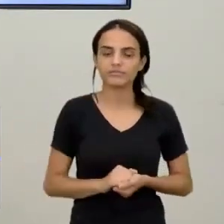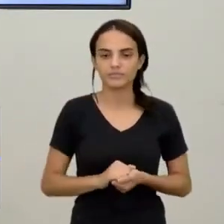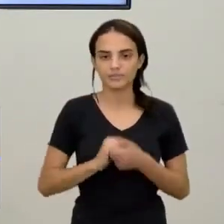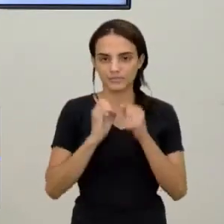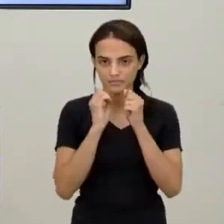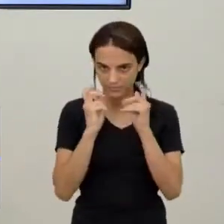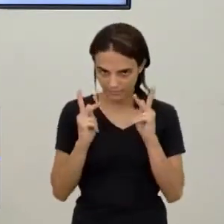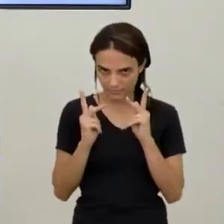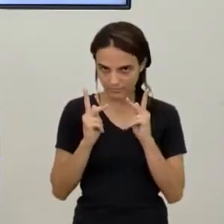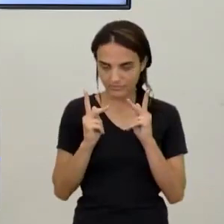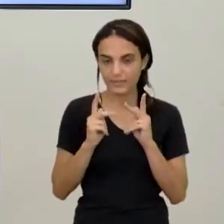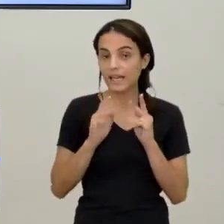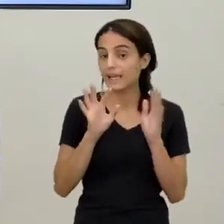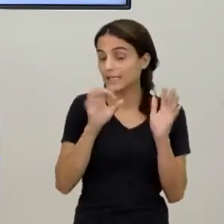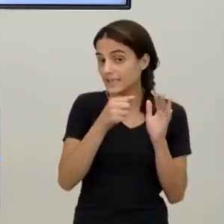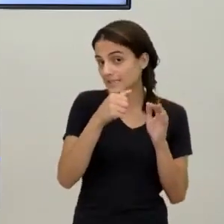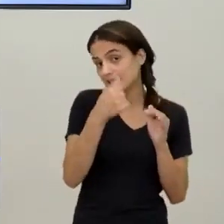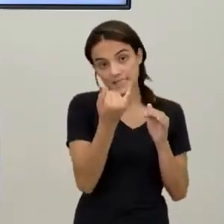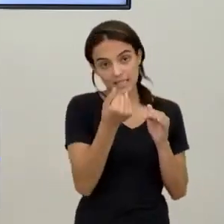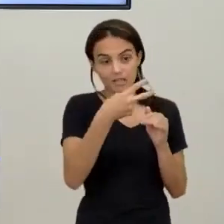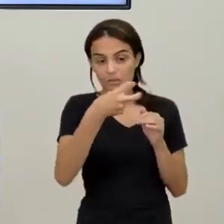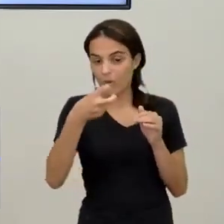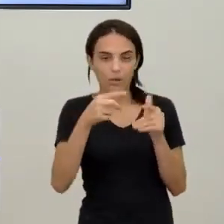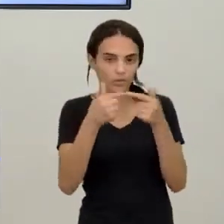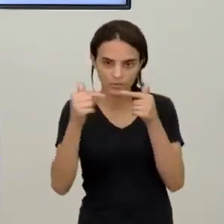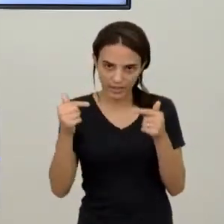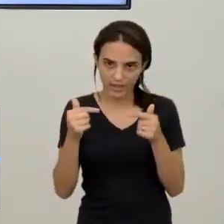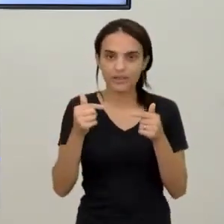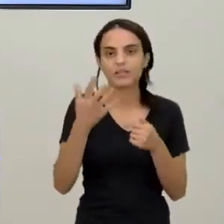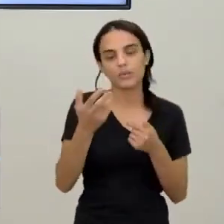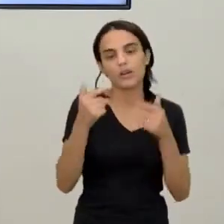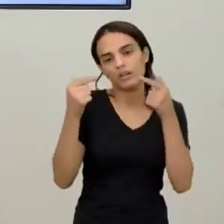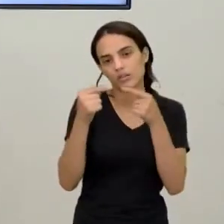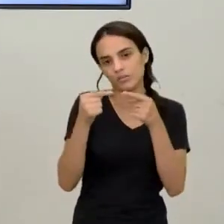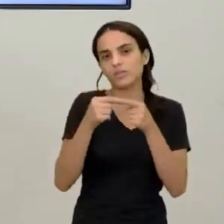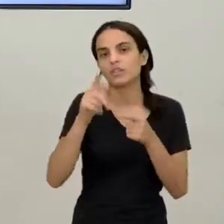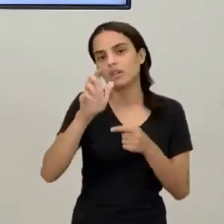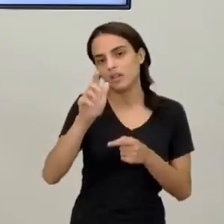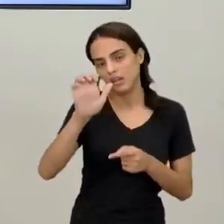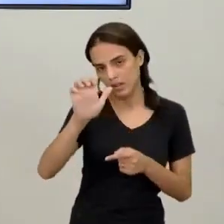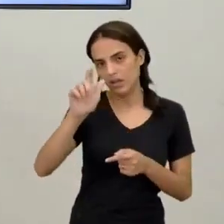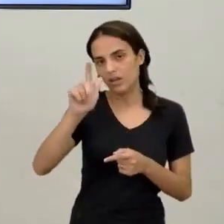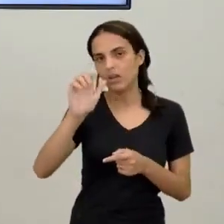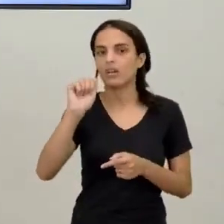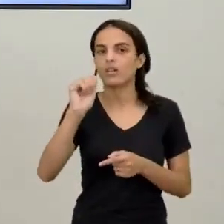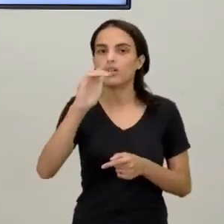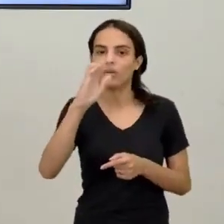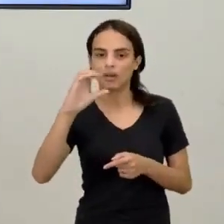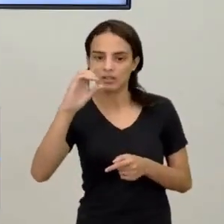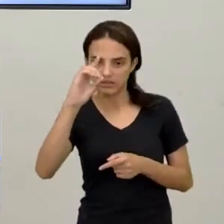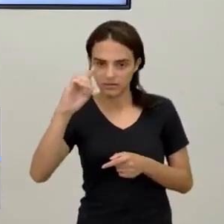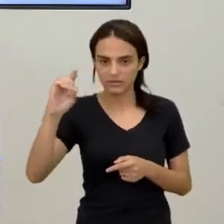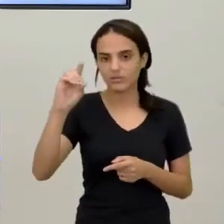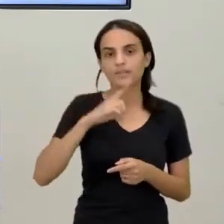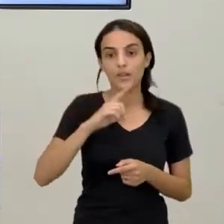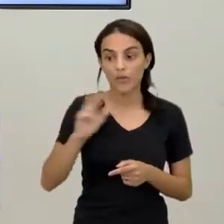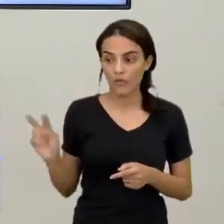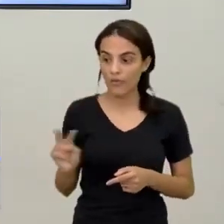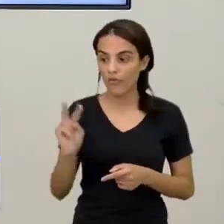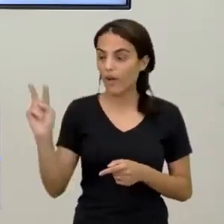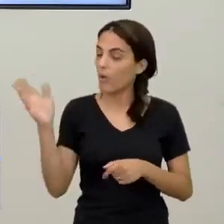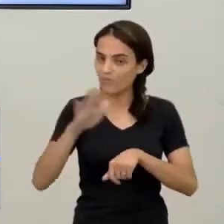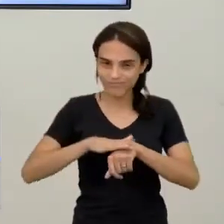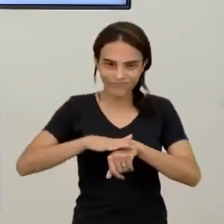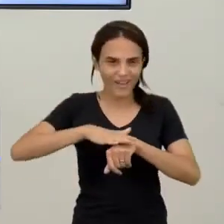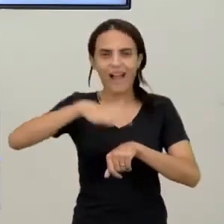bom? E quando a gente tem este símbolo, esse sinal de igual, na matemática ela é muito, tem um valor muito alto,